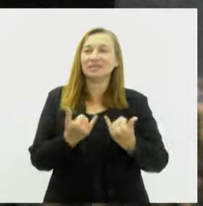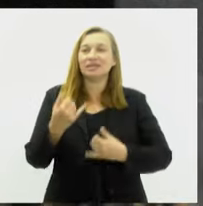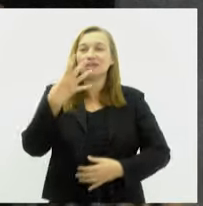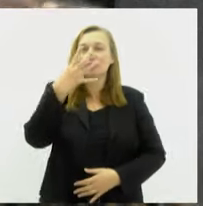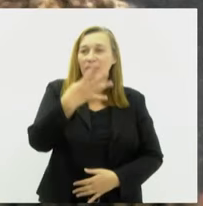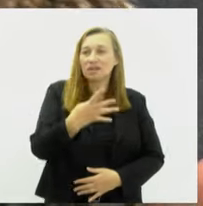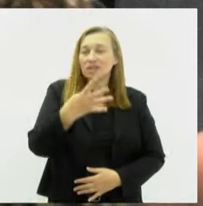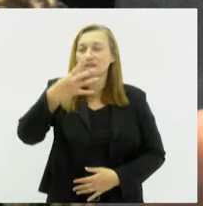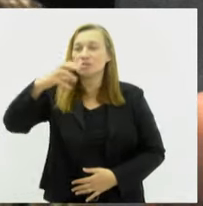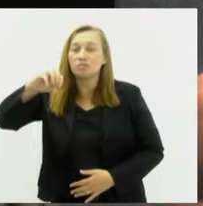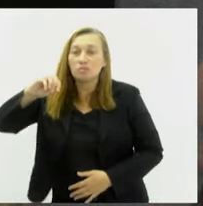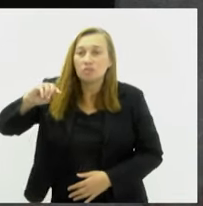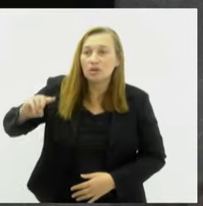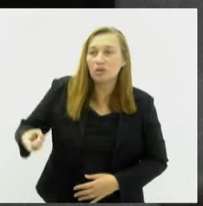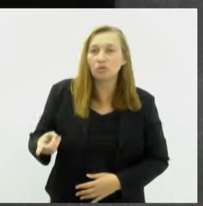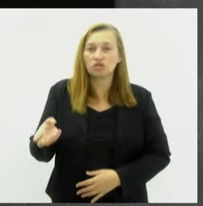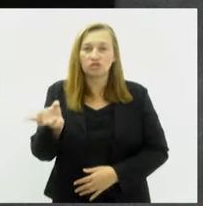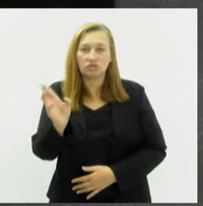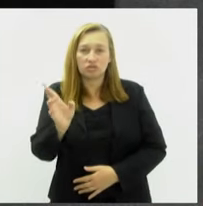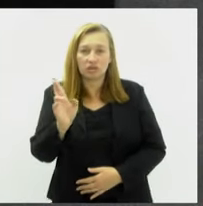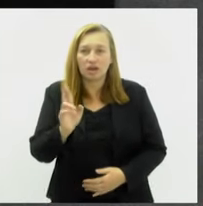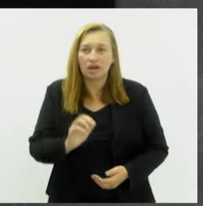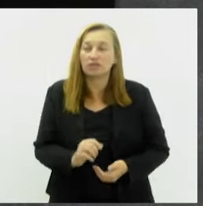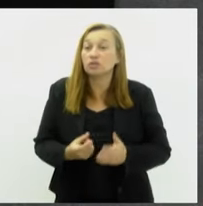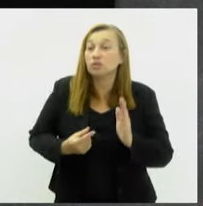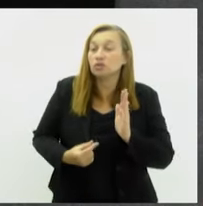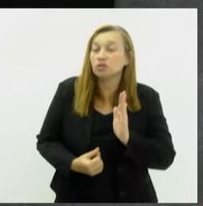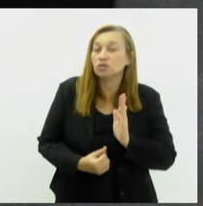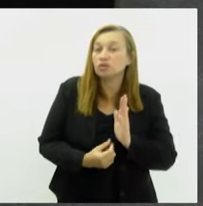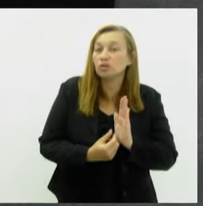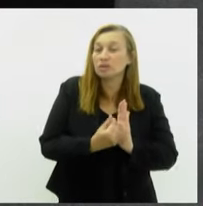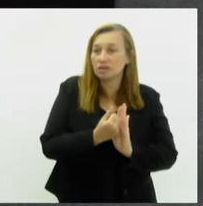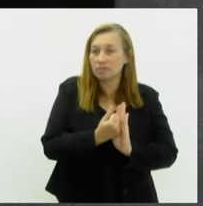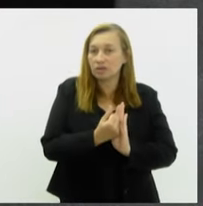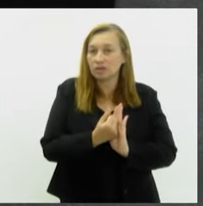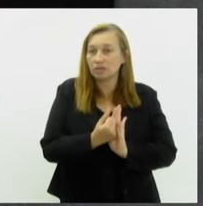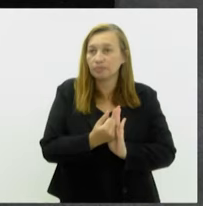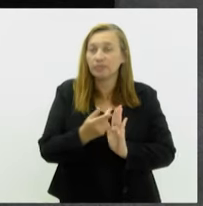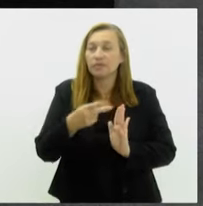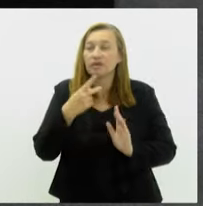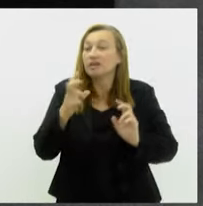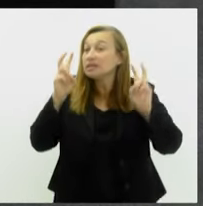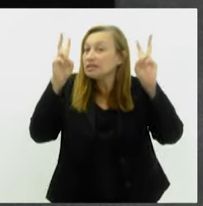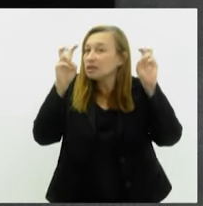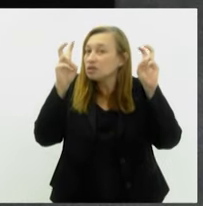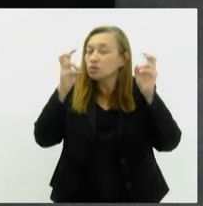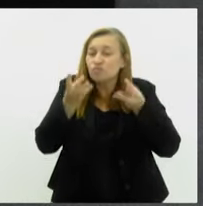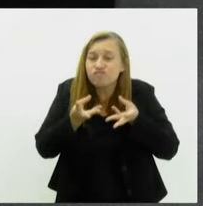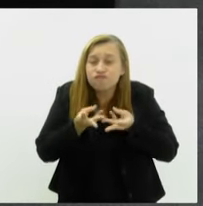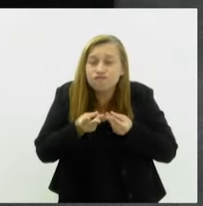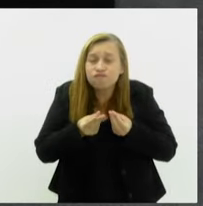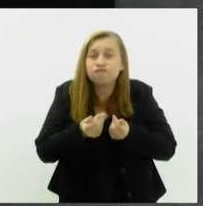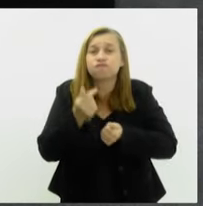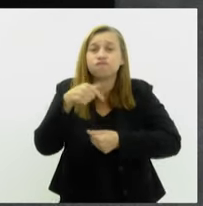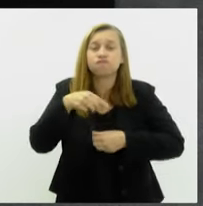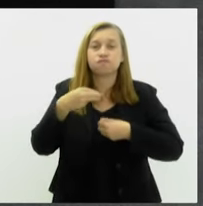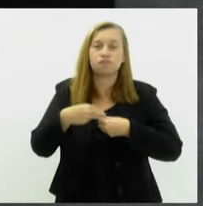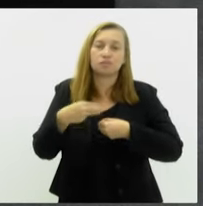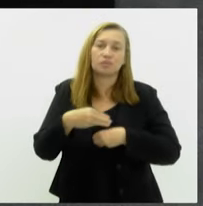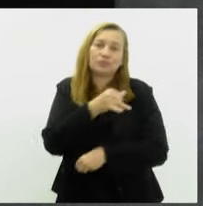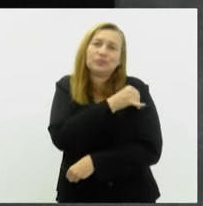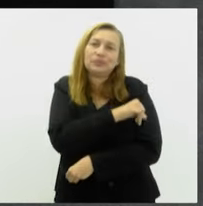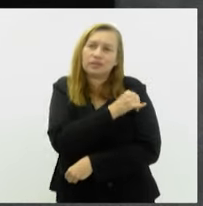400 milhões de reais de orçamento para tratar dessa matéria tão sensível aqui no município do Rio de